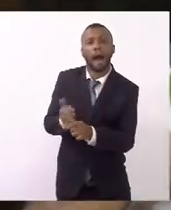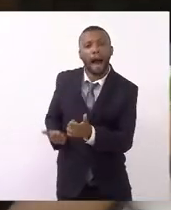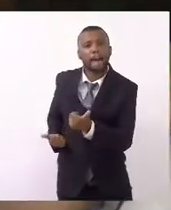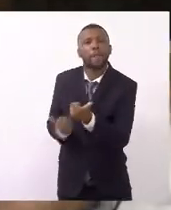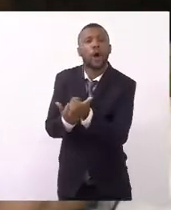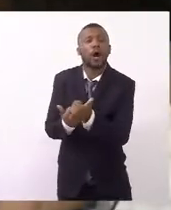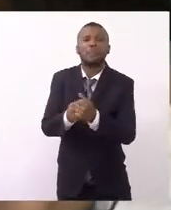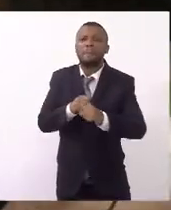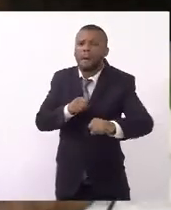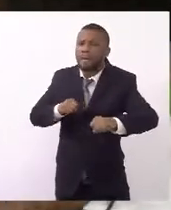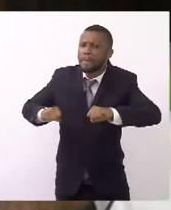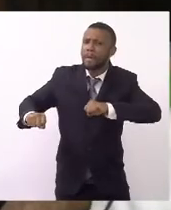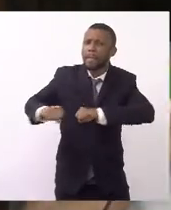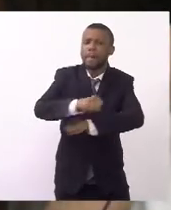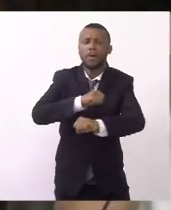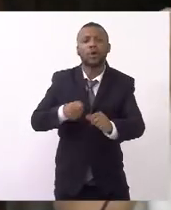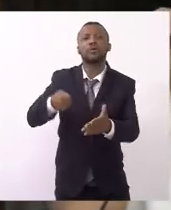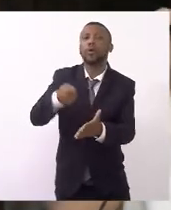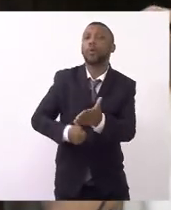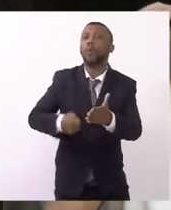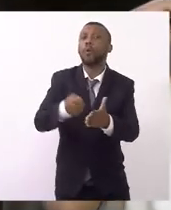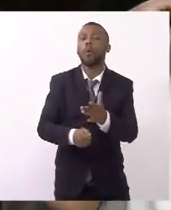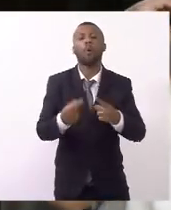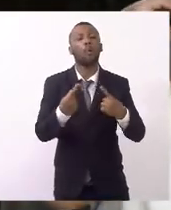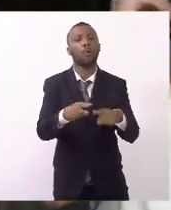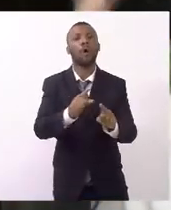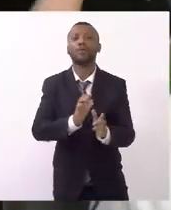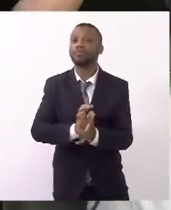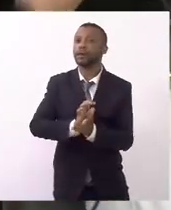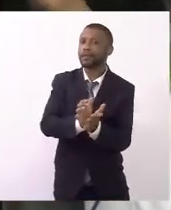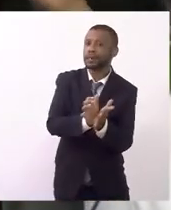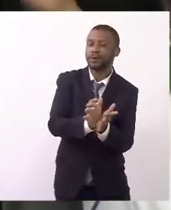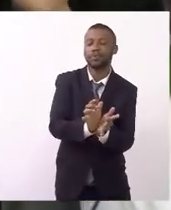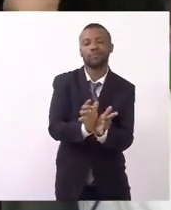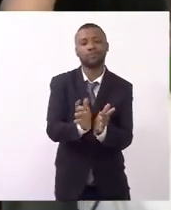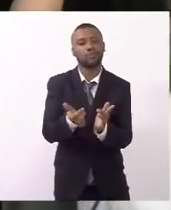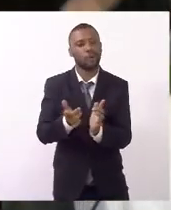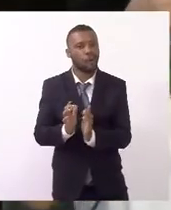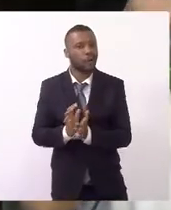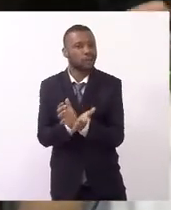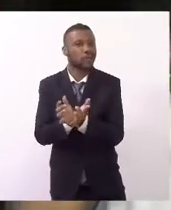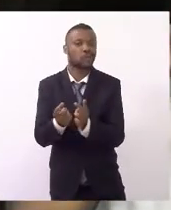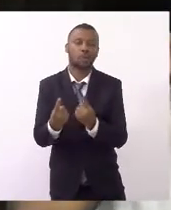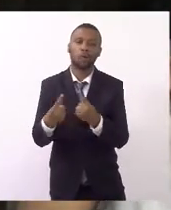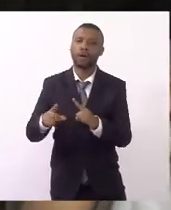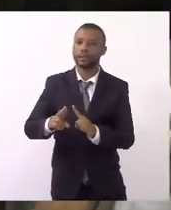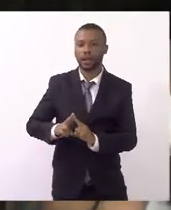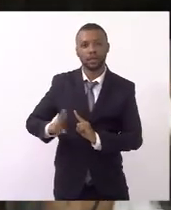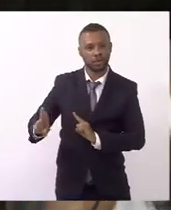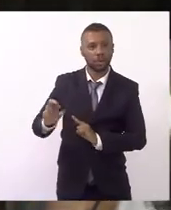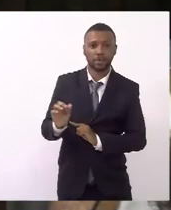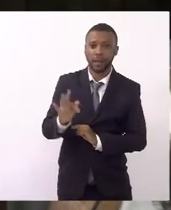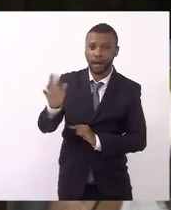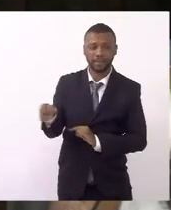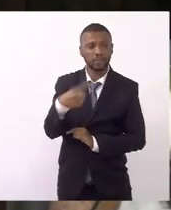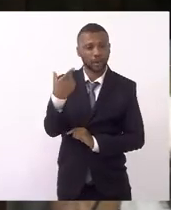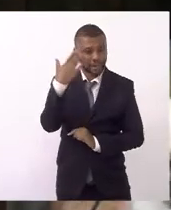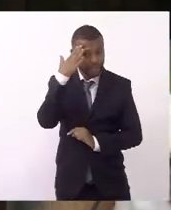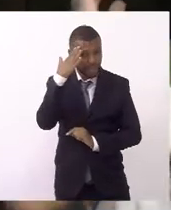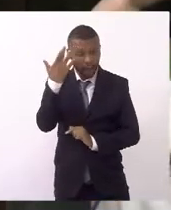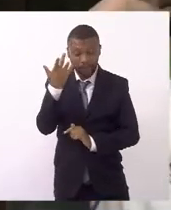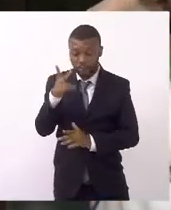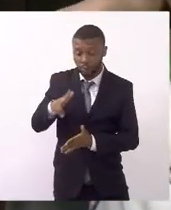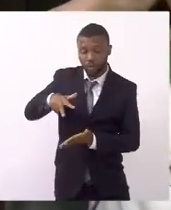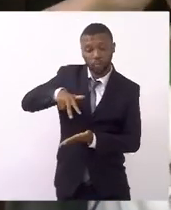de combate ao racismo com toda a luta de combate ao racismo religioso a gente sabe o nosso lugar nessa batalha